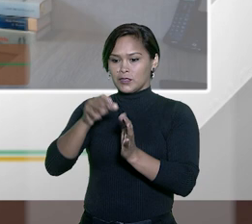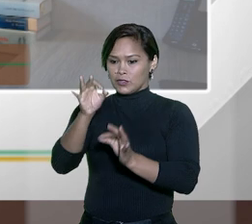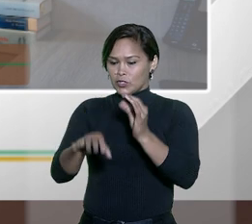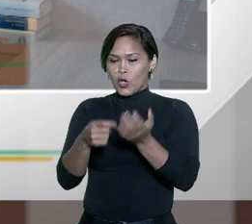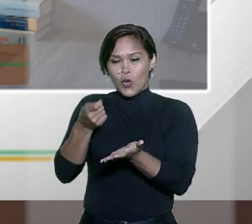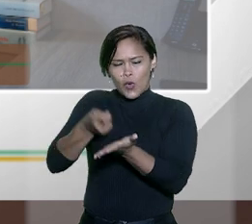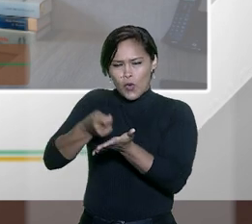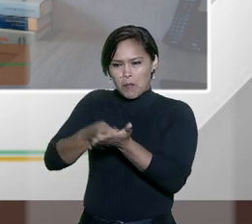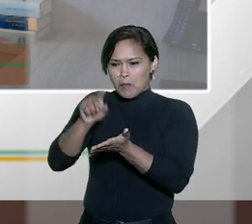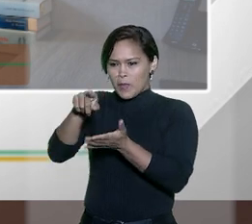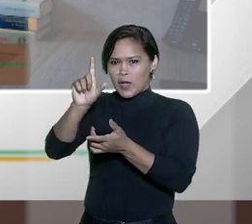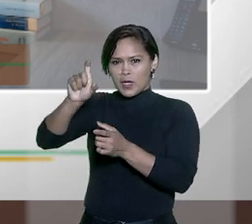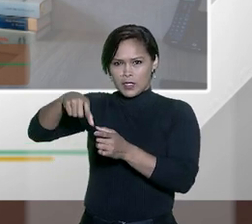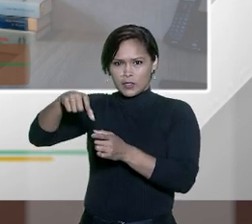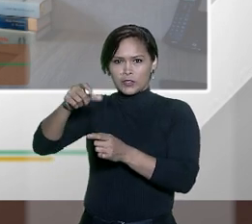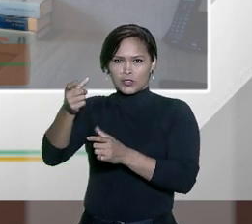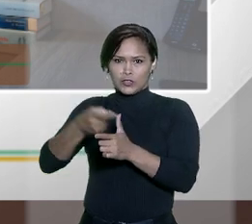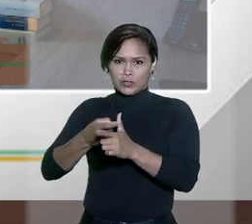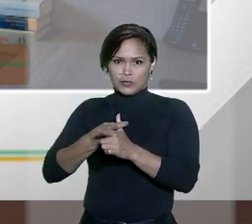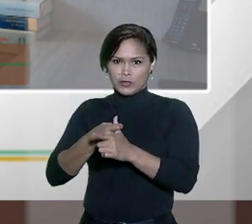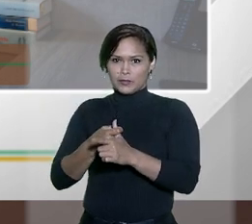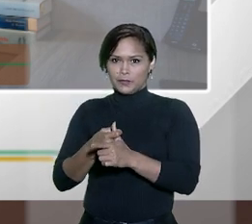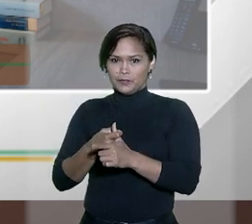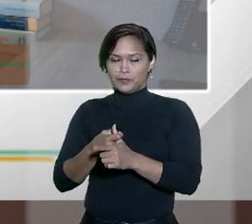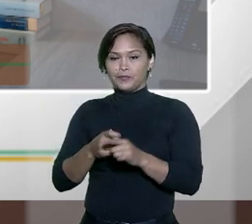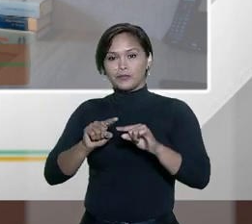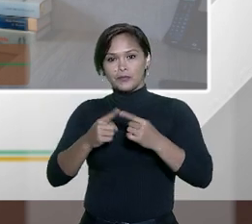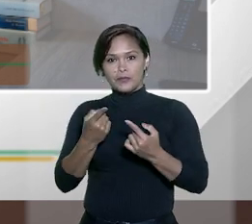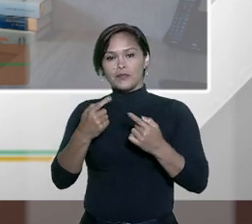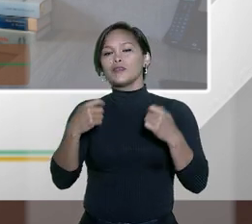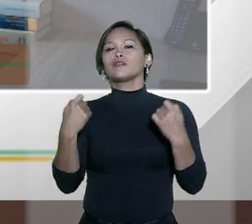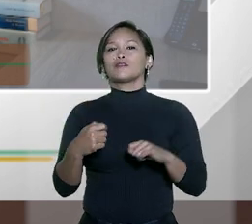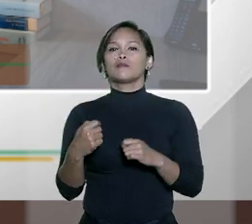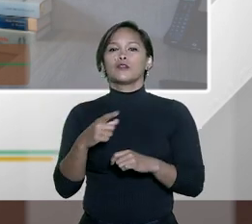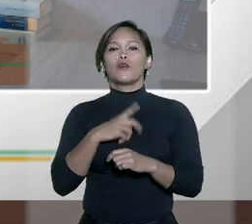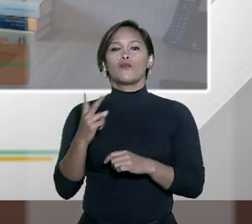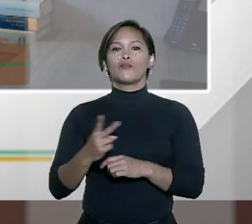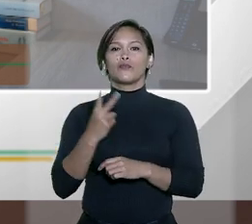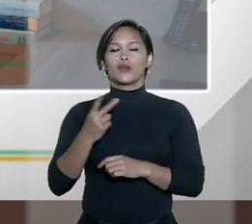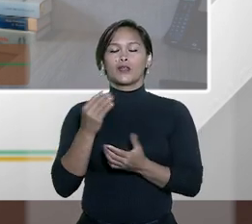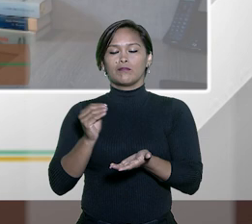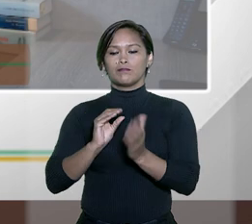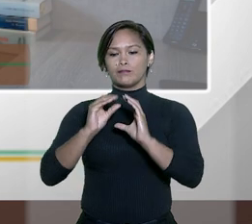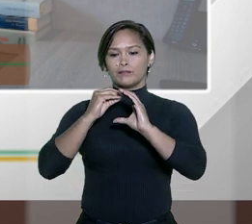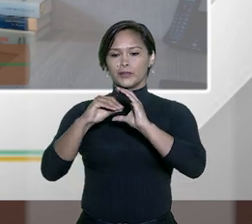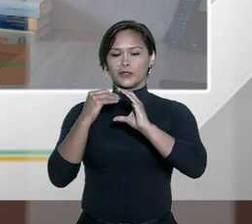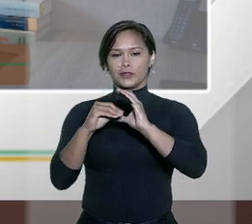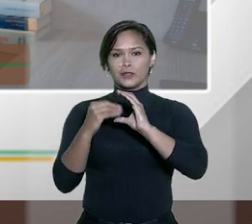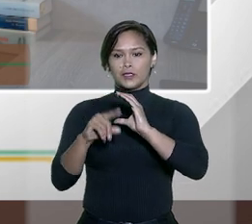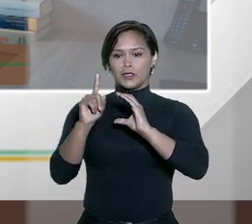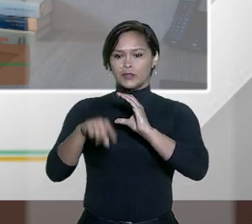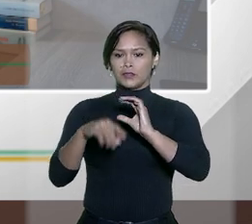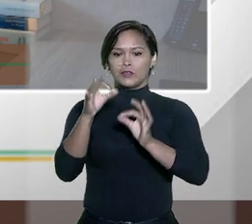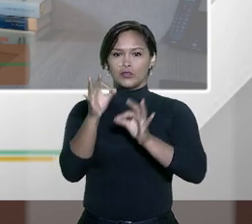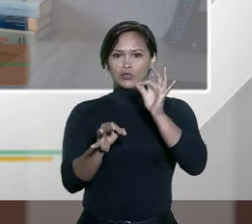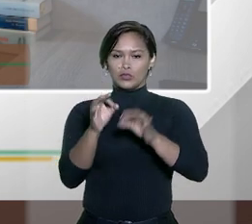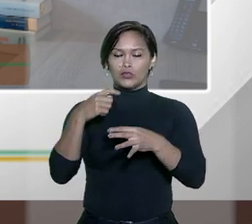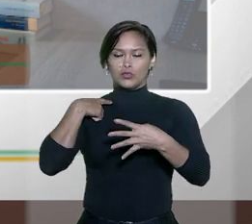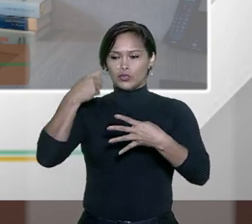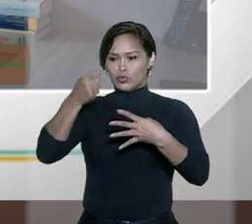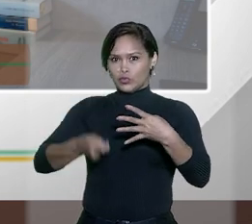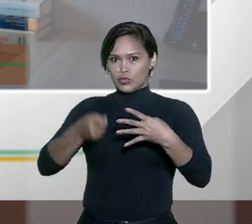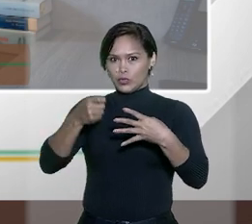de cobrança daquela dívida ativa. Então, o valor será depositado à disposição do